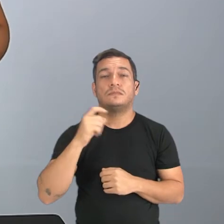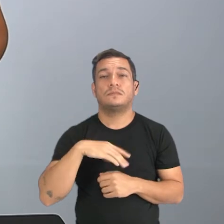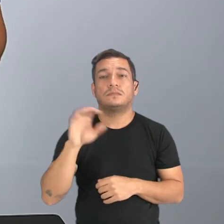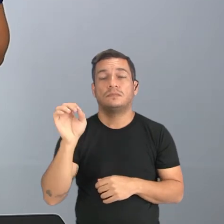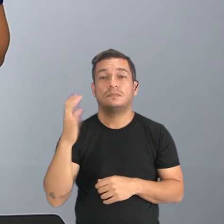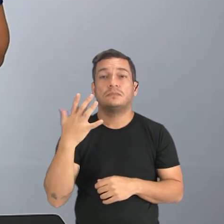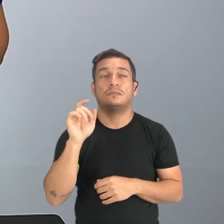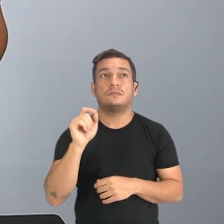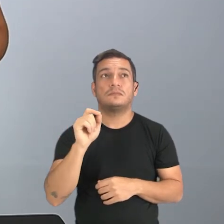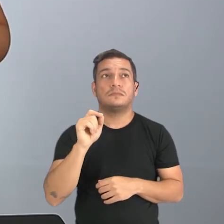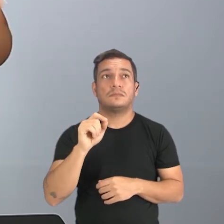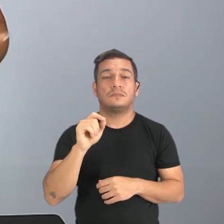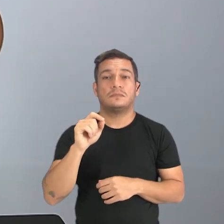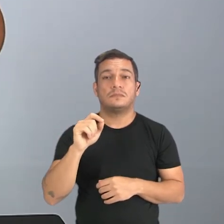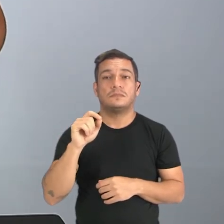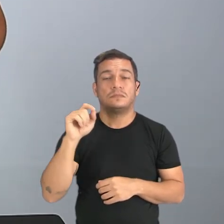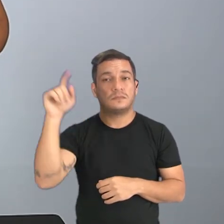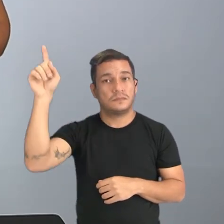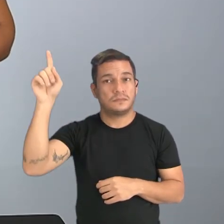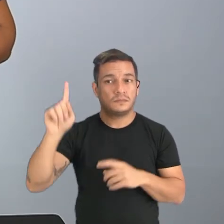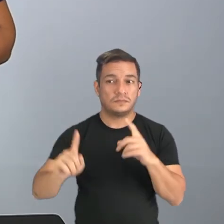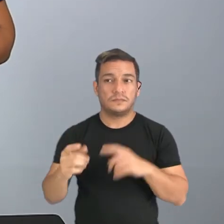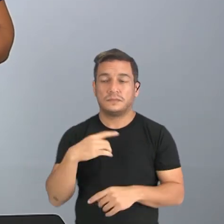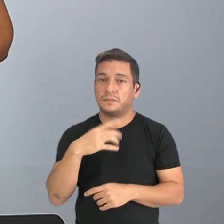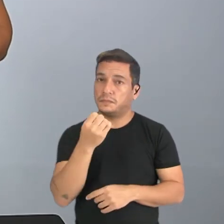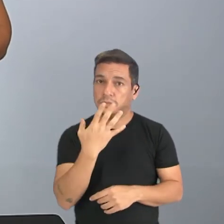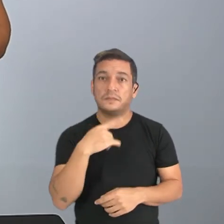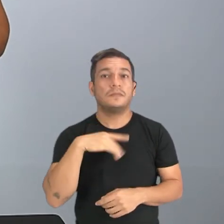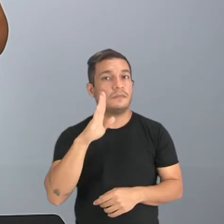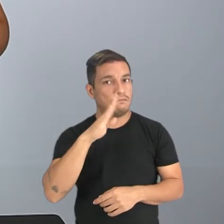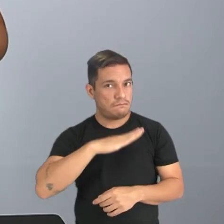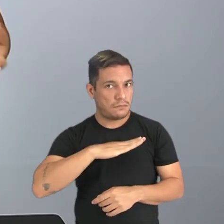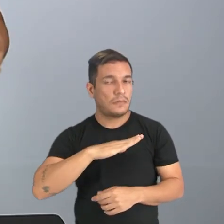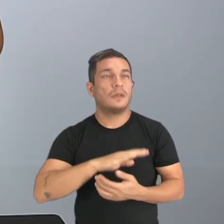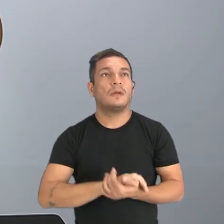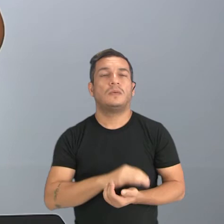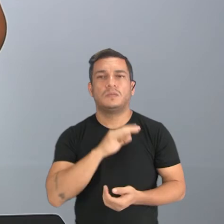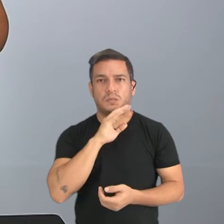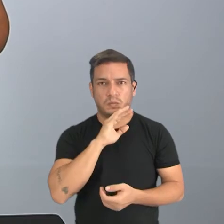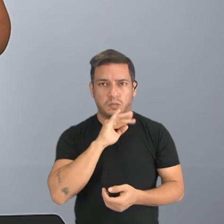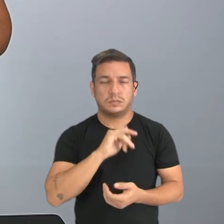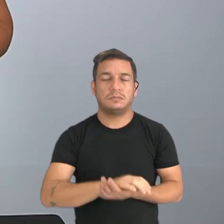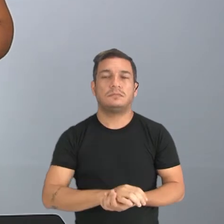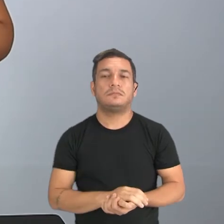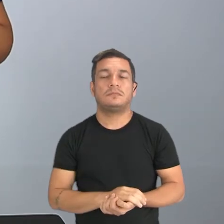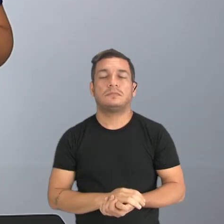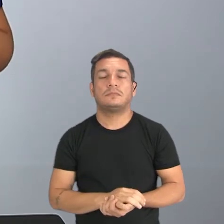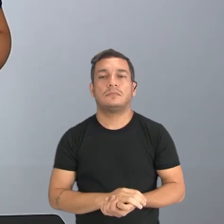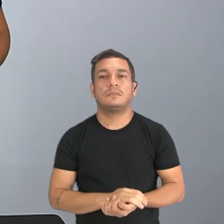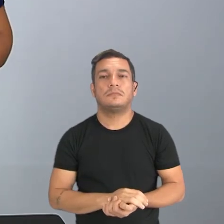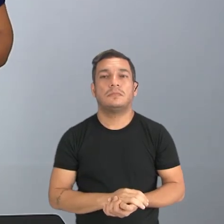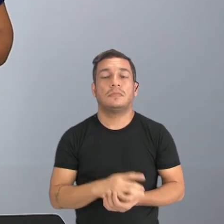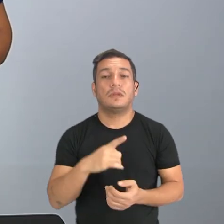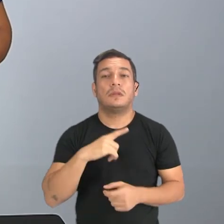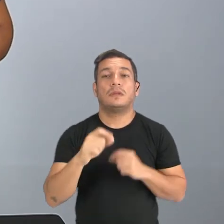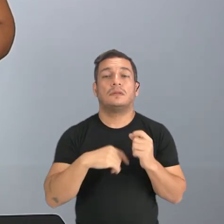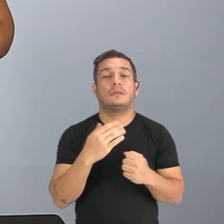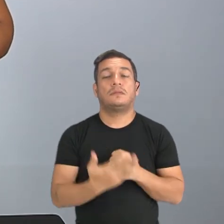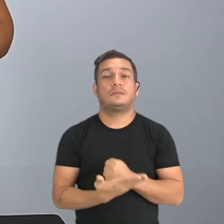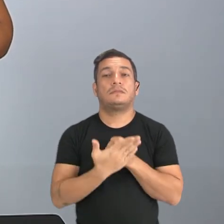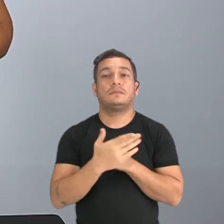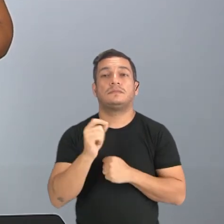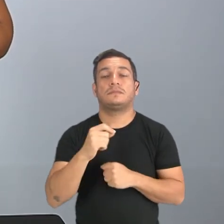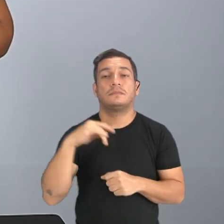dos raios solares benéficos e maléficos. E um desses benefícios da